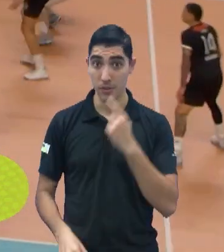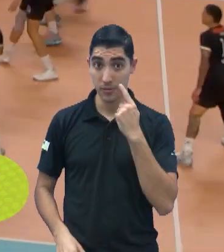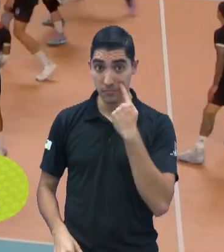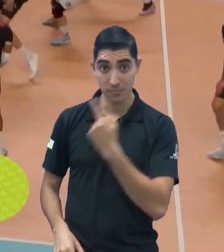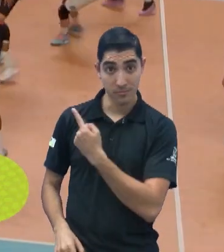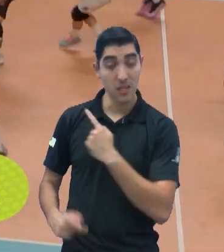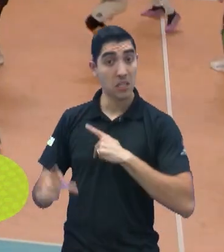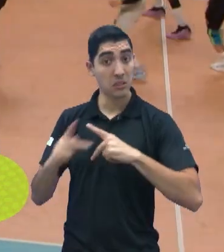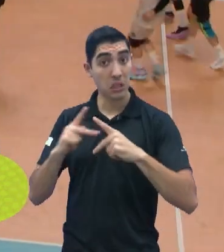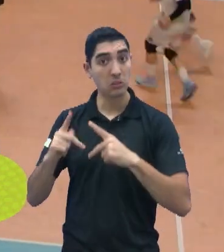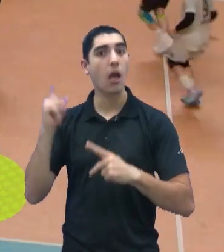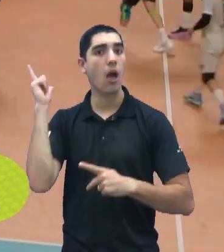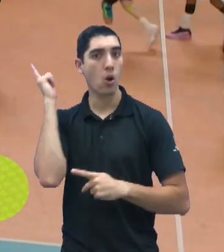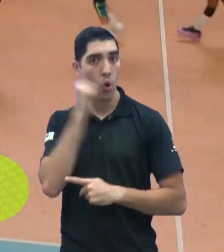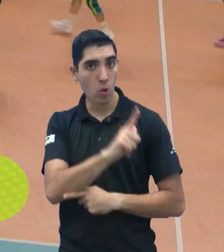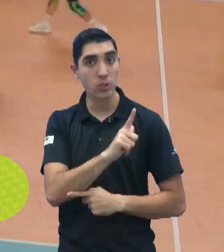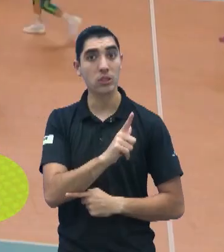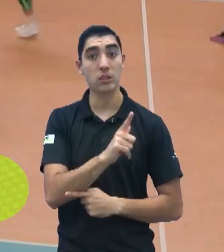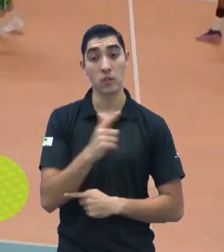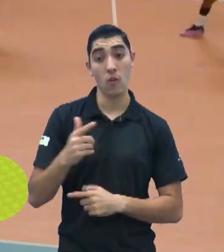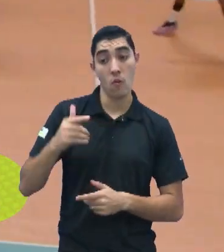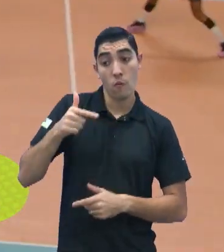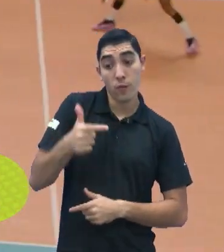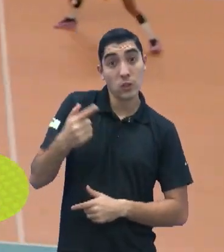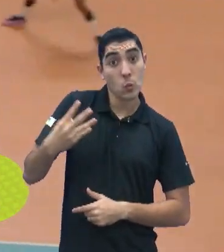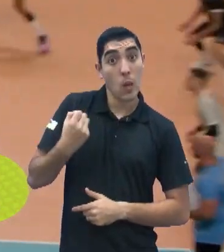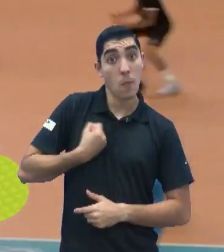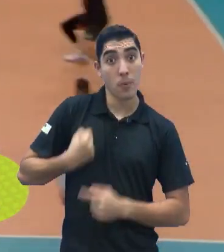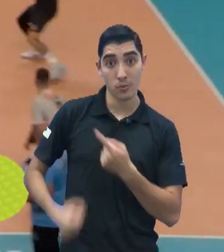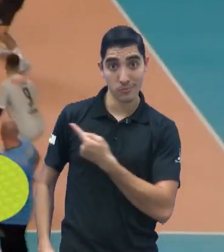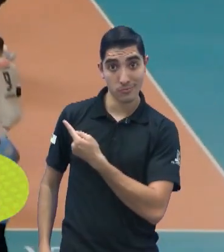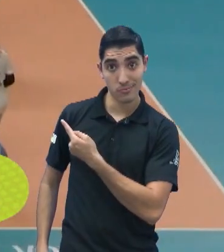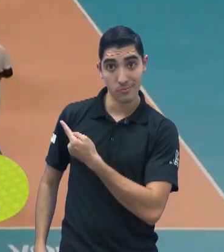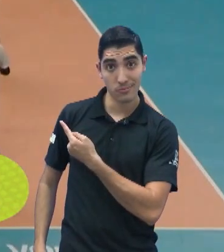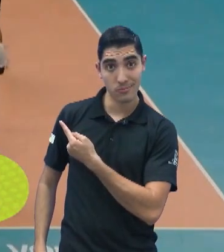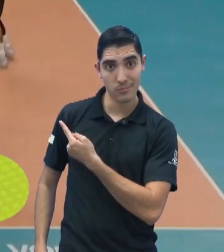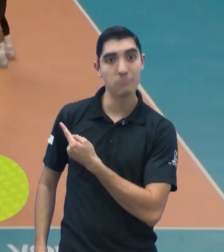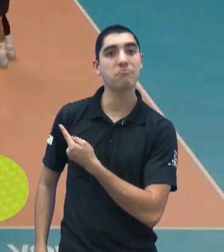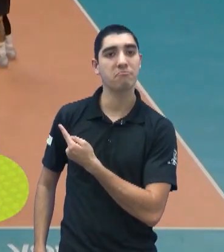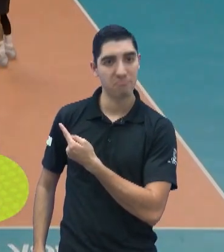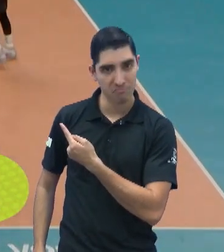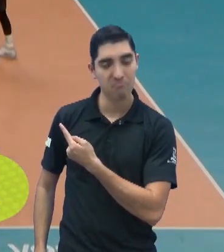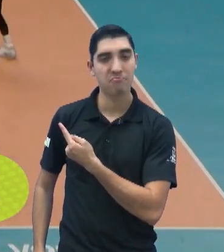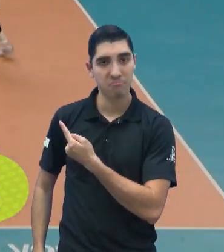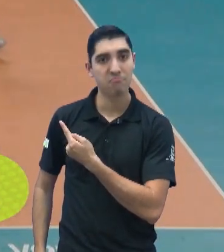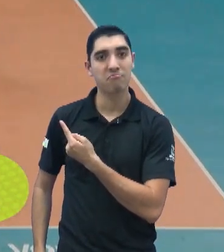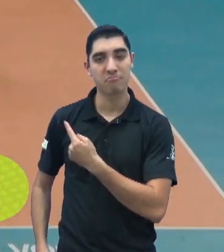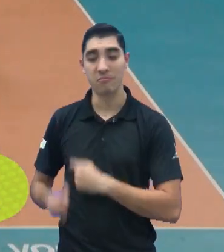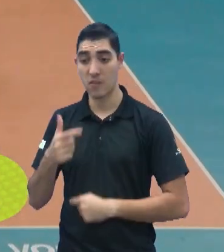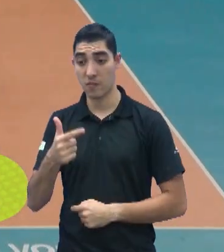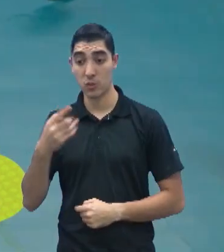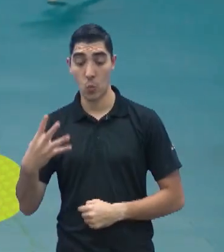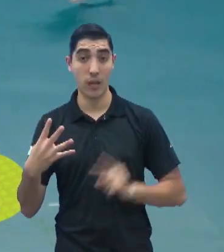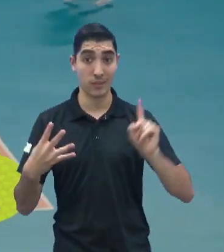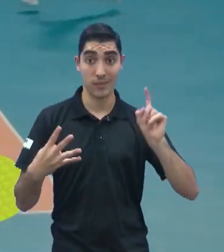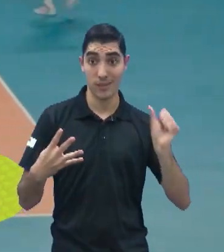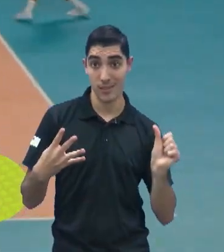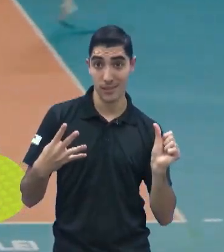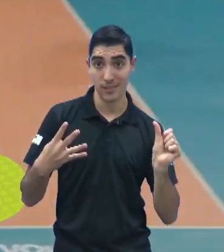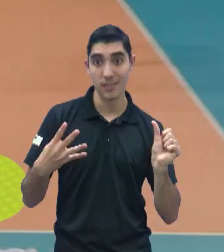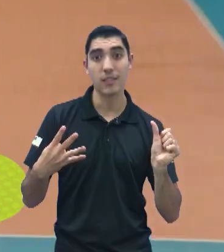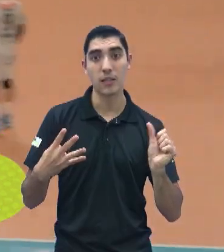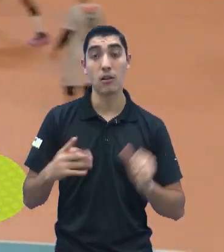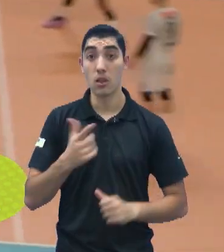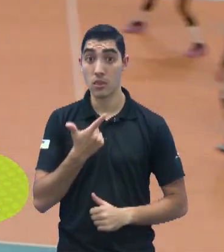chegaram ao set point nessa diagonal do levantador Bruno Canhoto, explorando o bloqueio, 24-16. Marcos